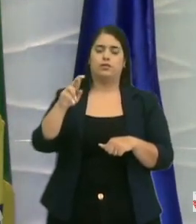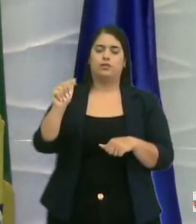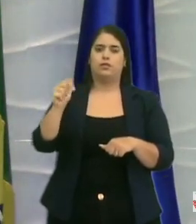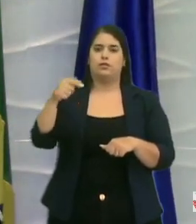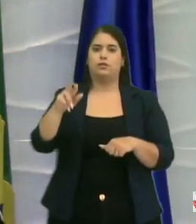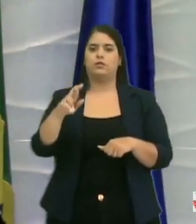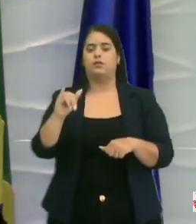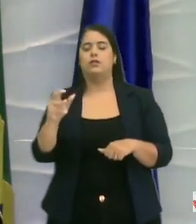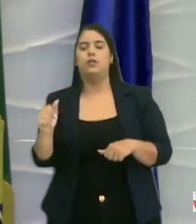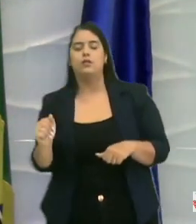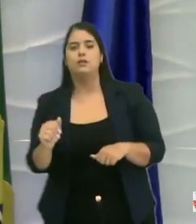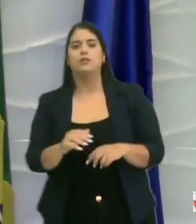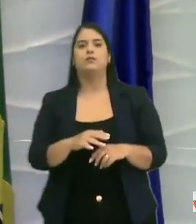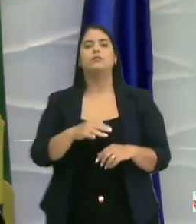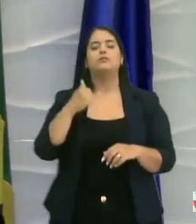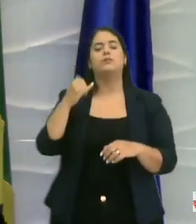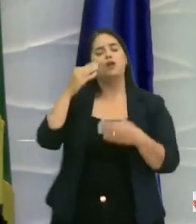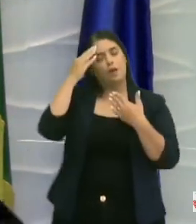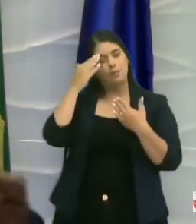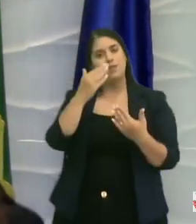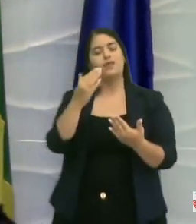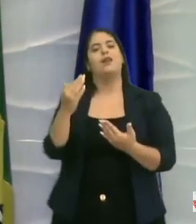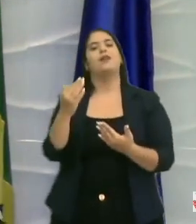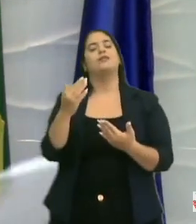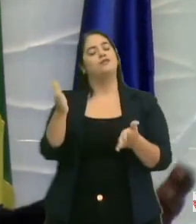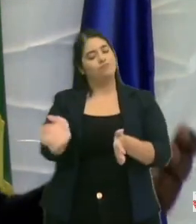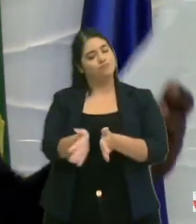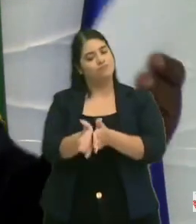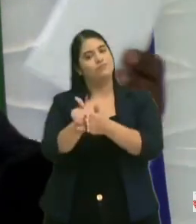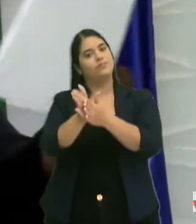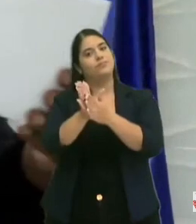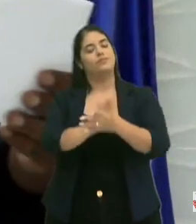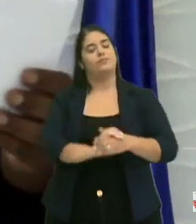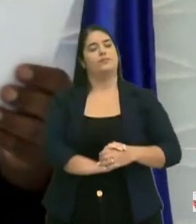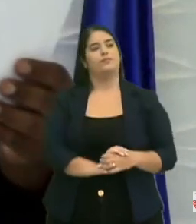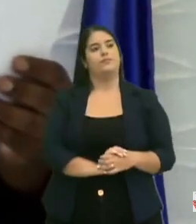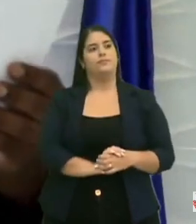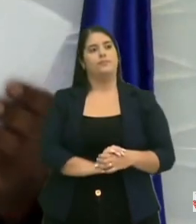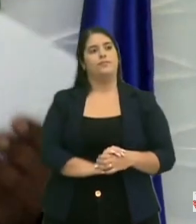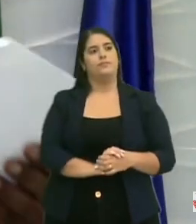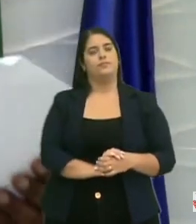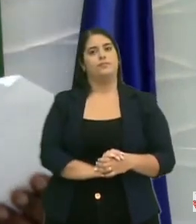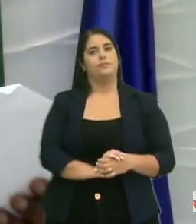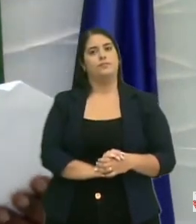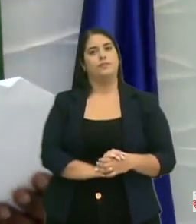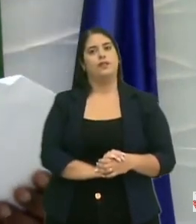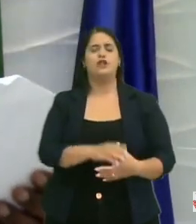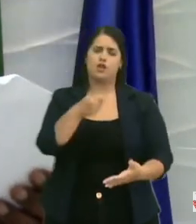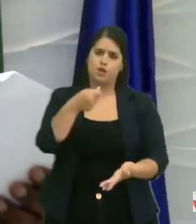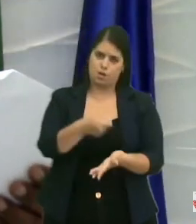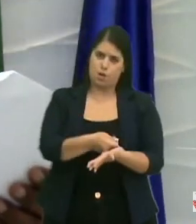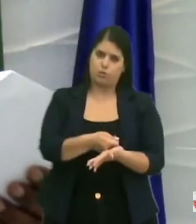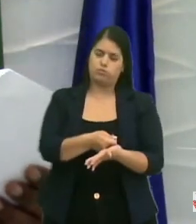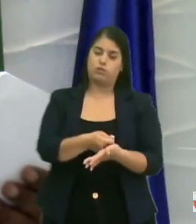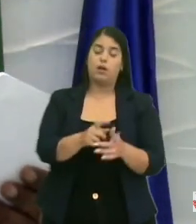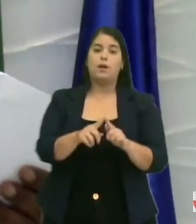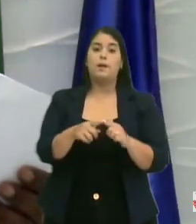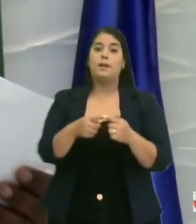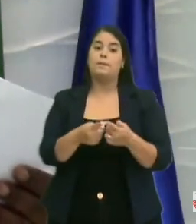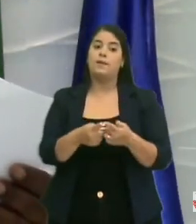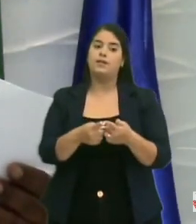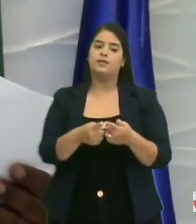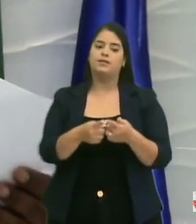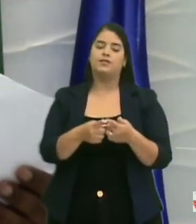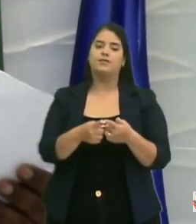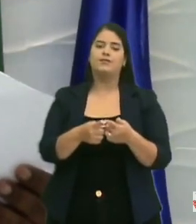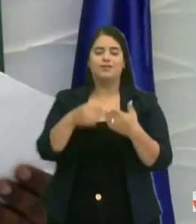bem. Agradeço e parabéns. Quando a gente cobra as coisas, a gente cobra, mas na hora de elogiar, a gente